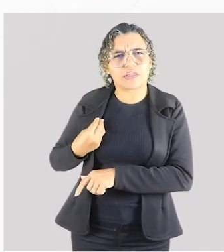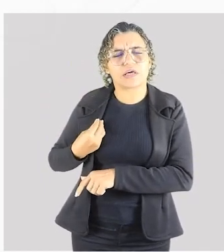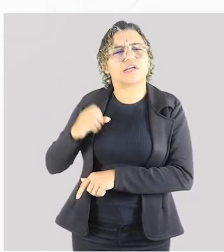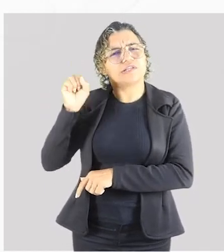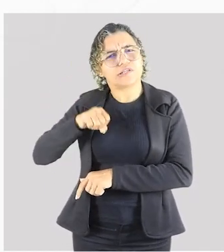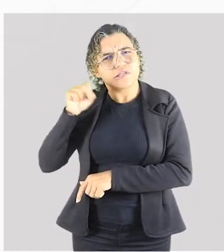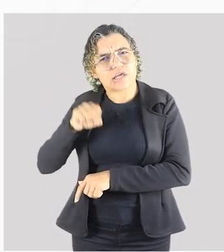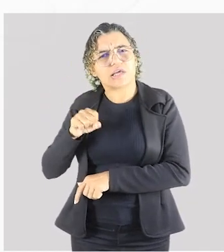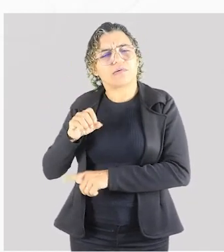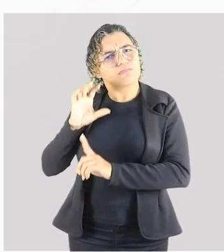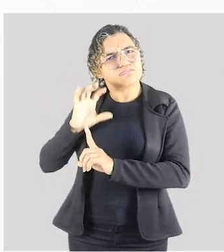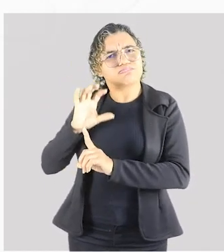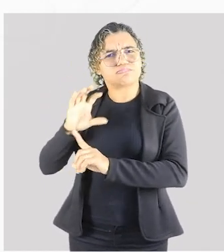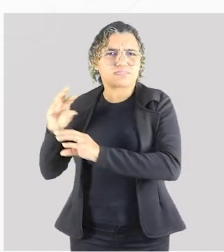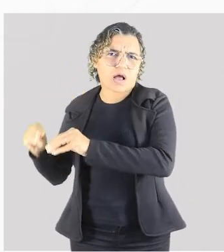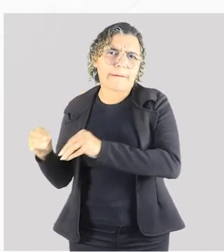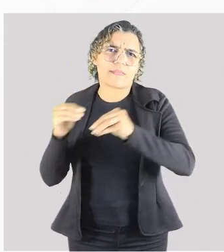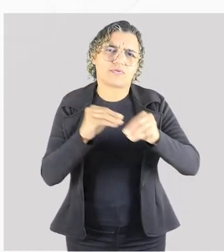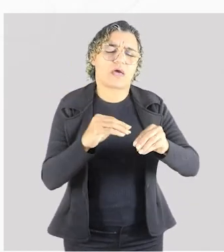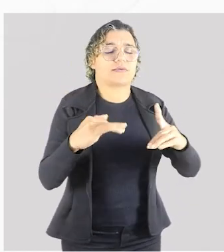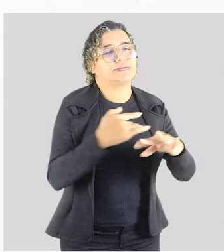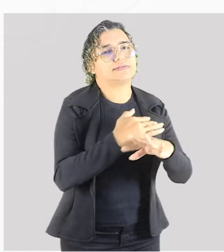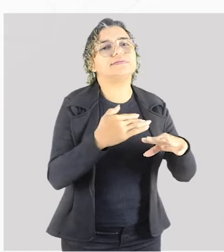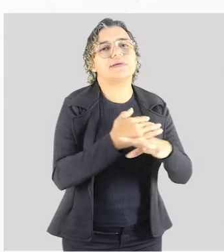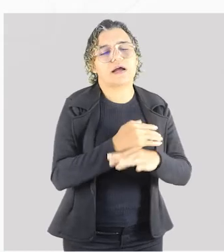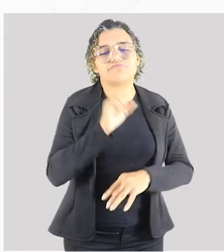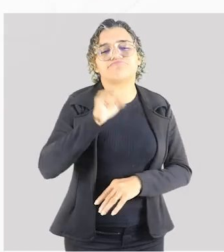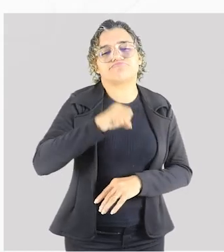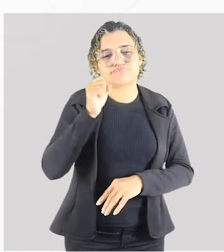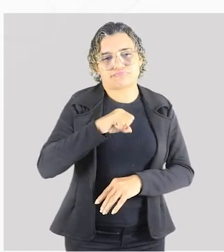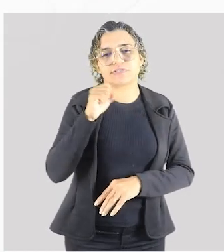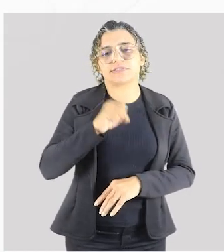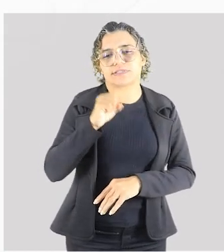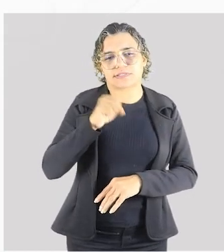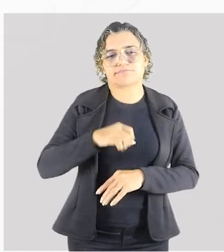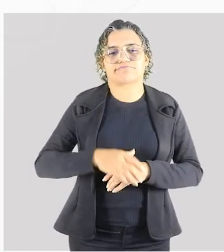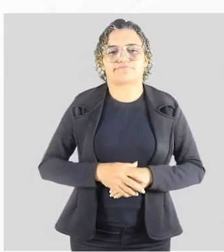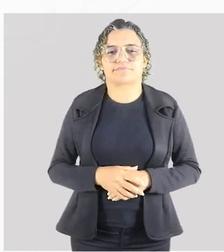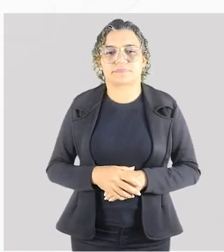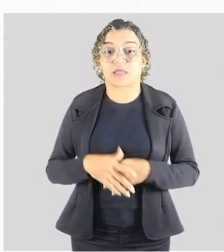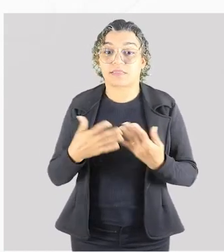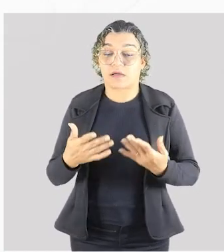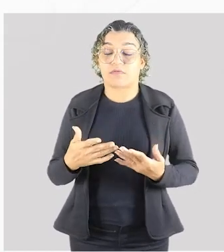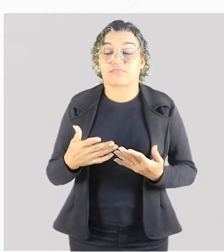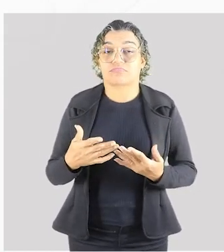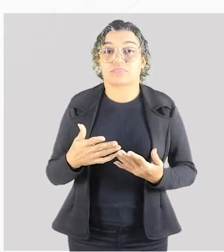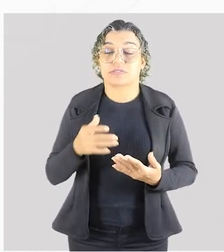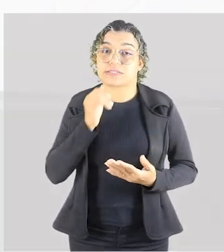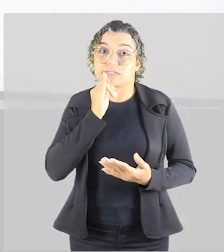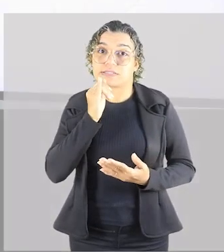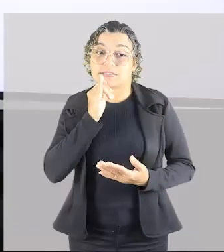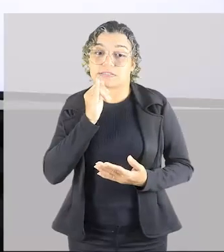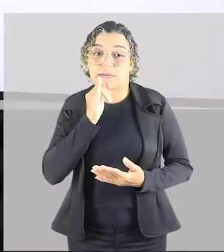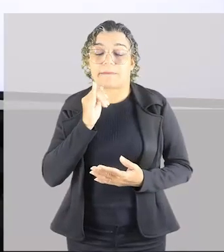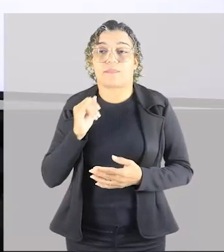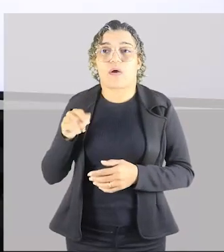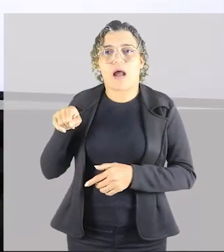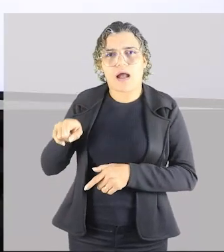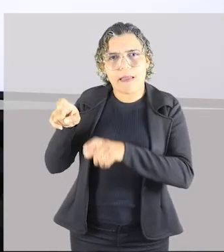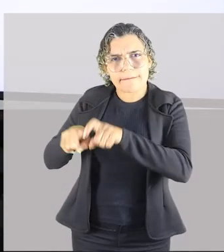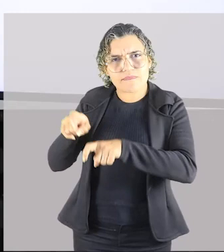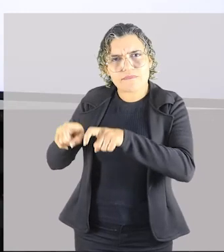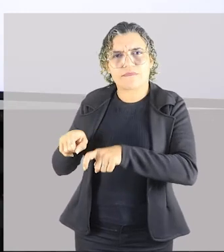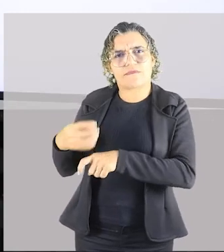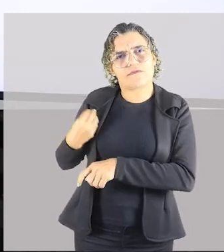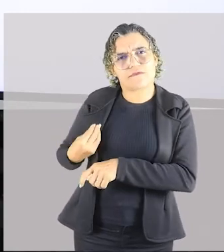certeza. Isso aqui é um elemento vital para a migração Nordeste-Sudeste, né? E quando a gente fala precarização, precárias